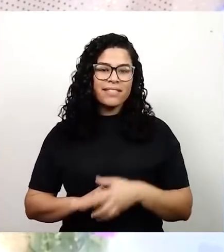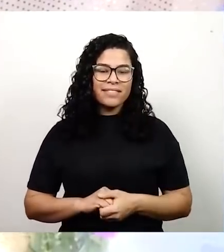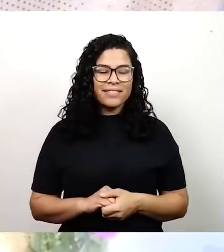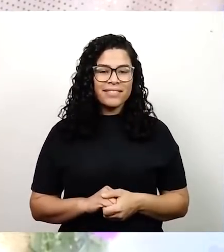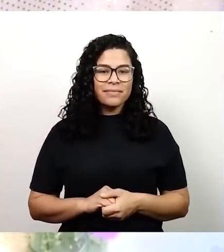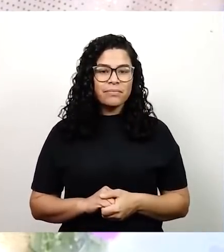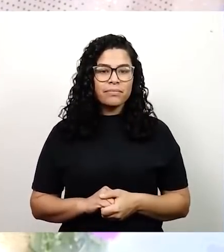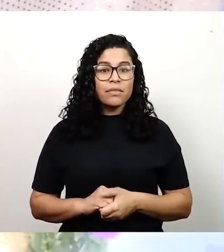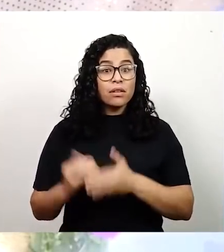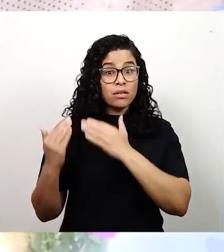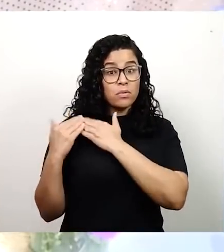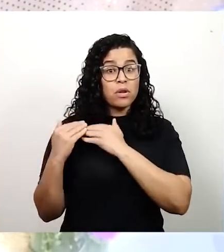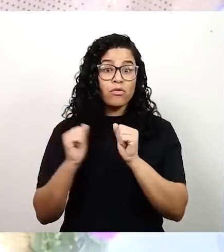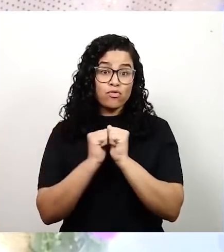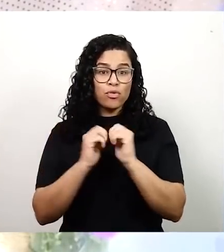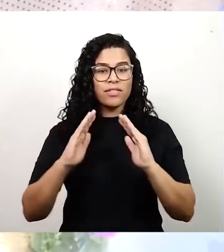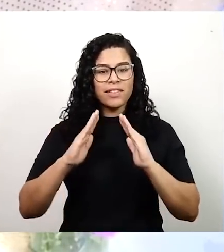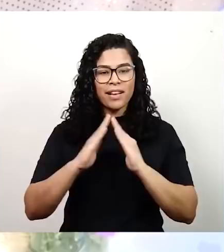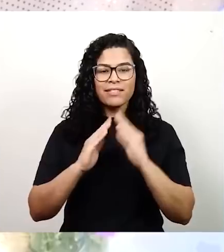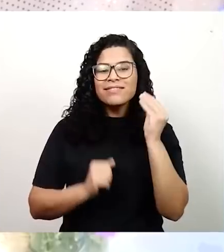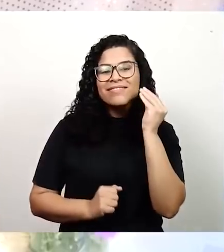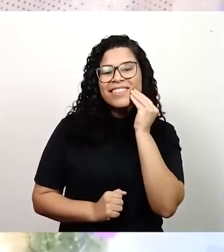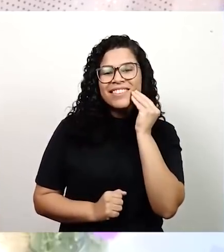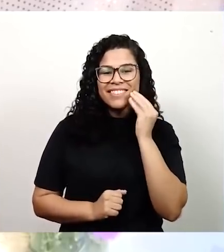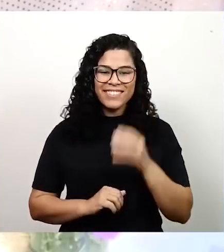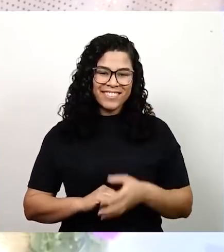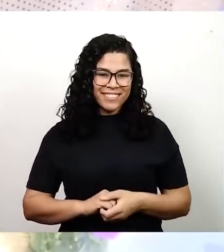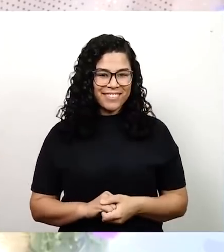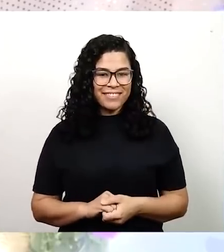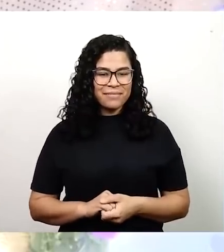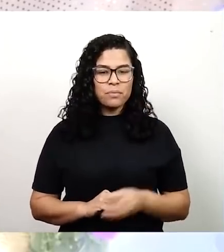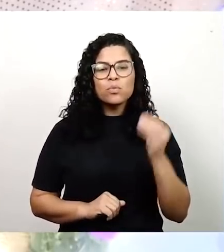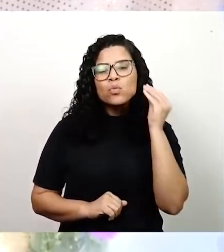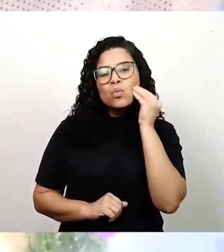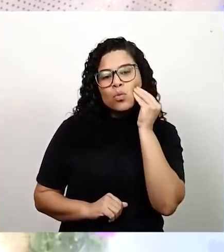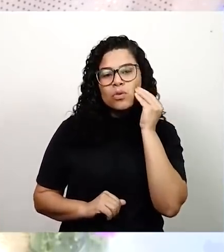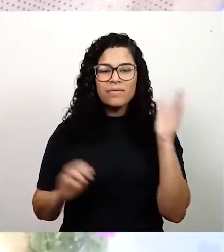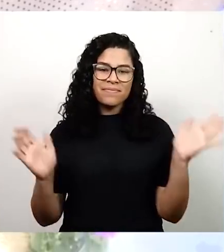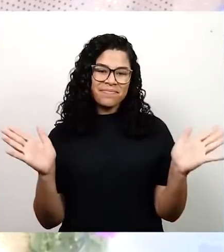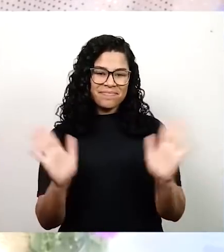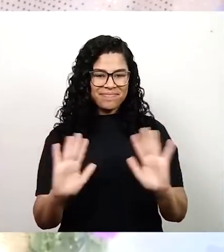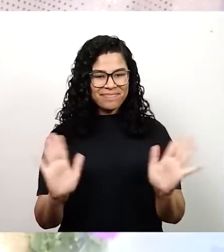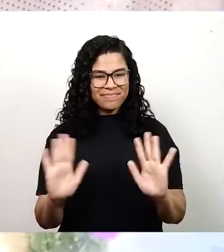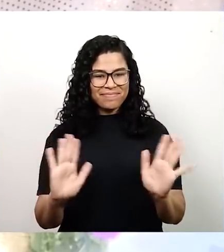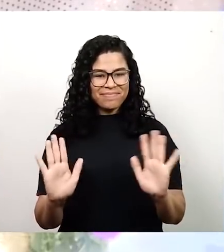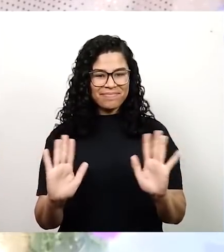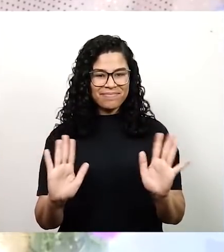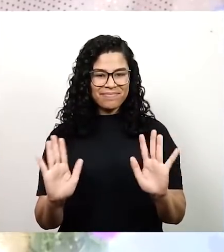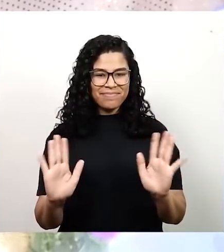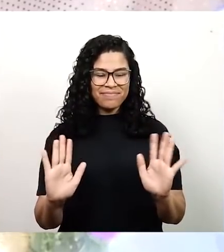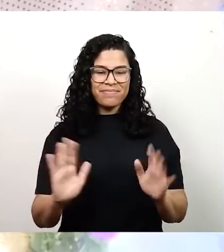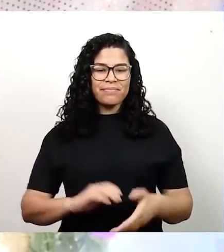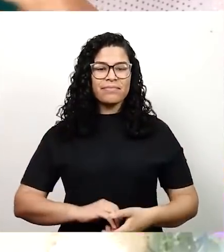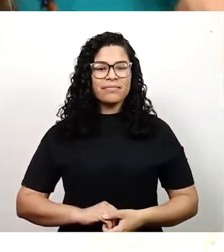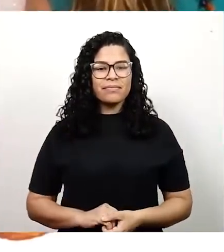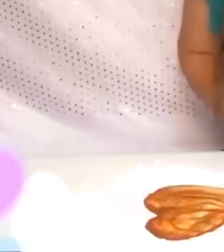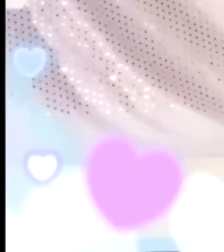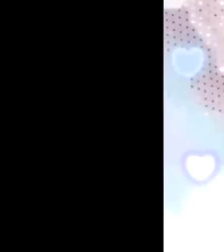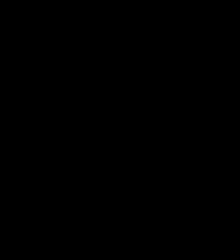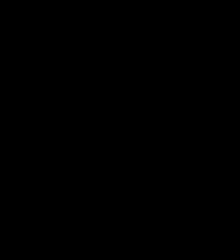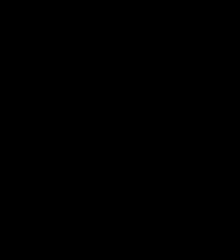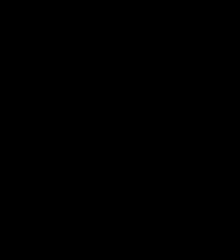para a mamãe, para o papai, para quem estiver aí com você e tente fazer. Até